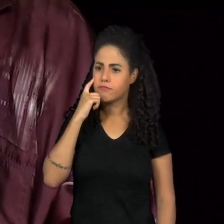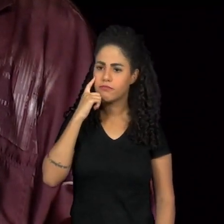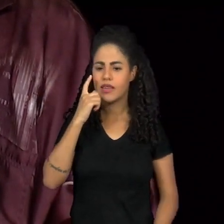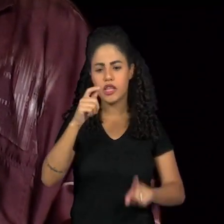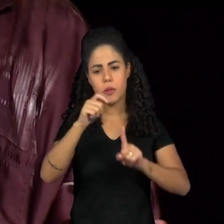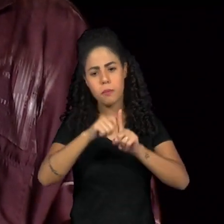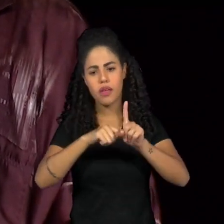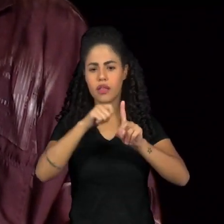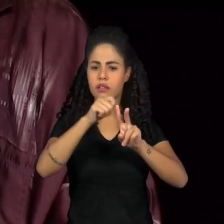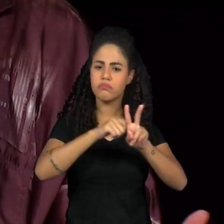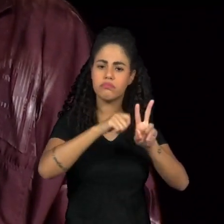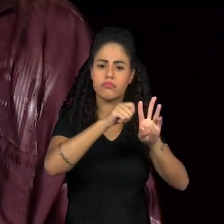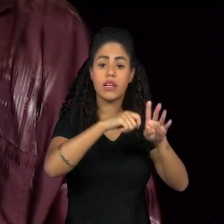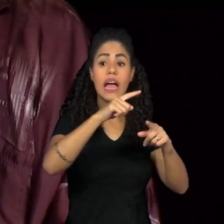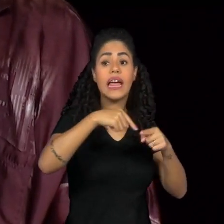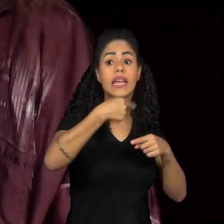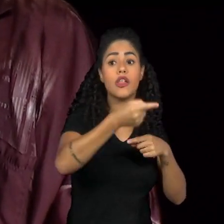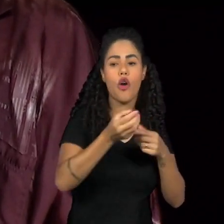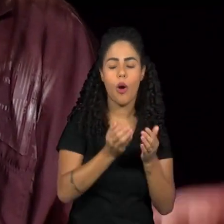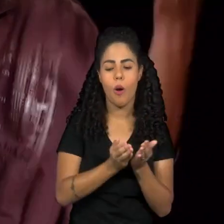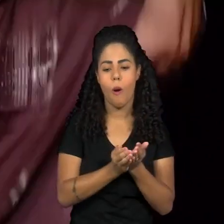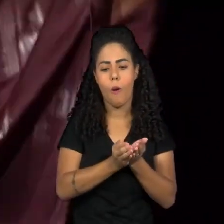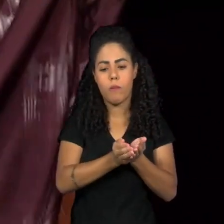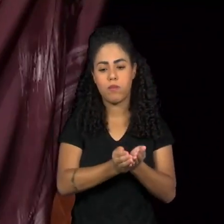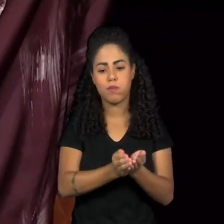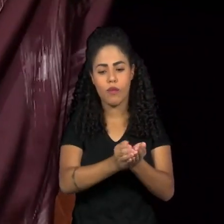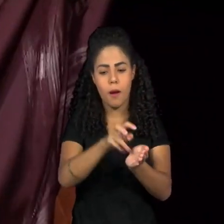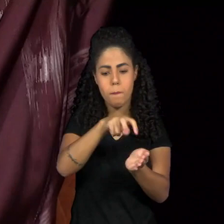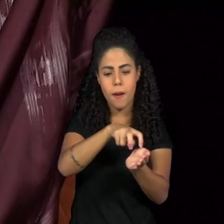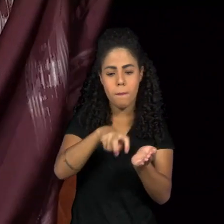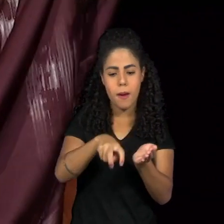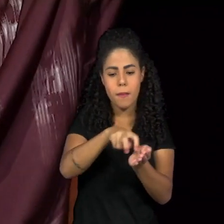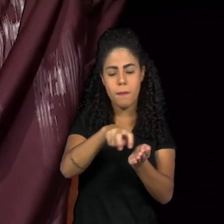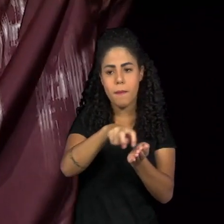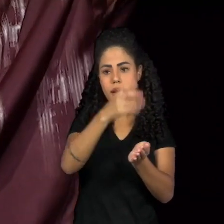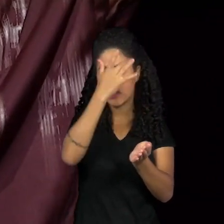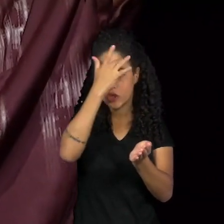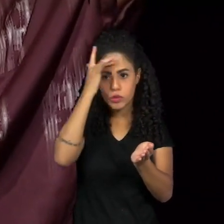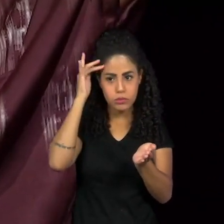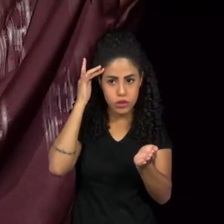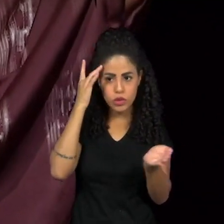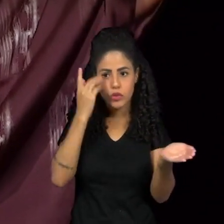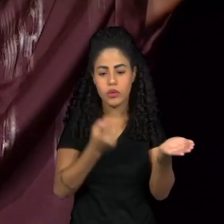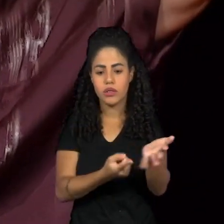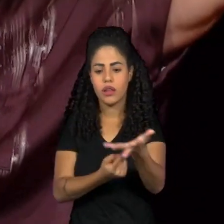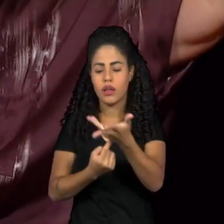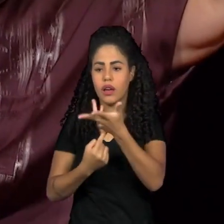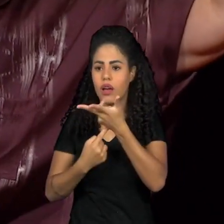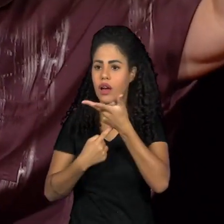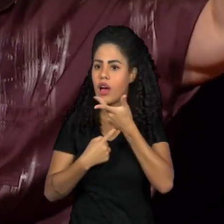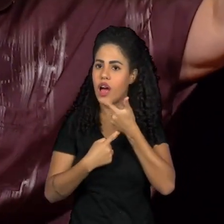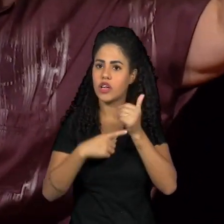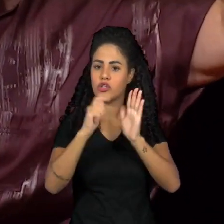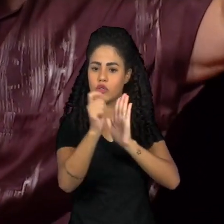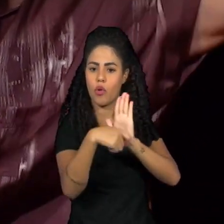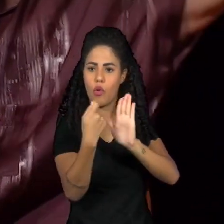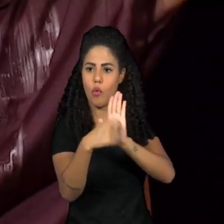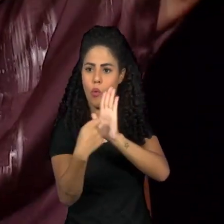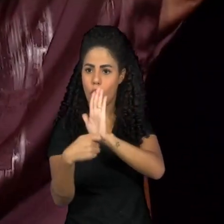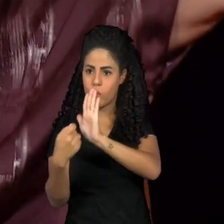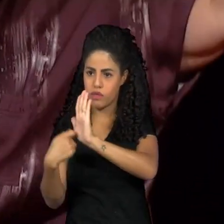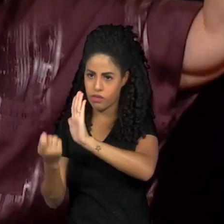meses depois veio um navio de artista, porque contratavam feito escravos, né? O